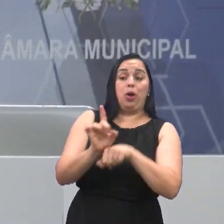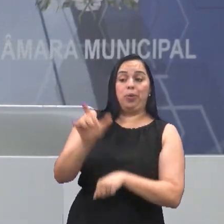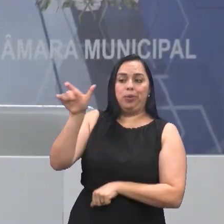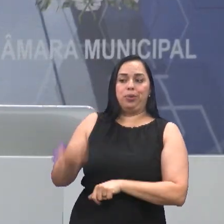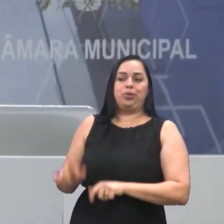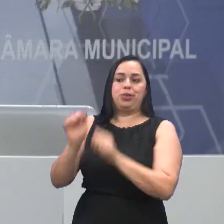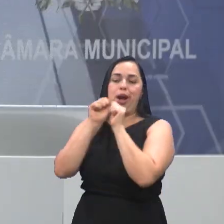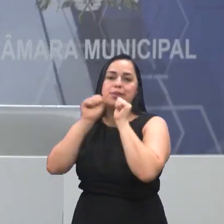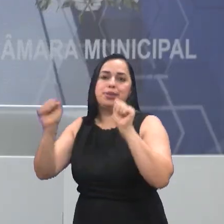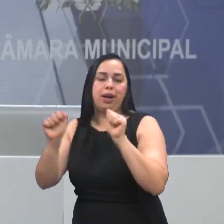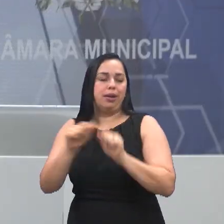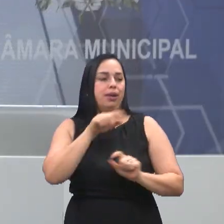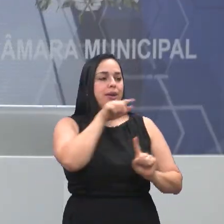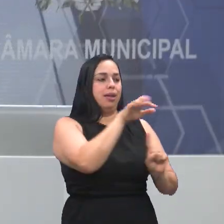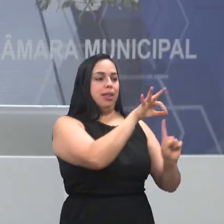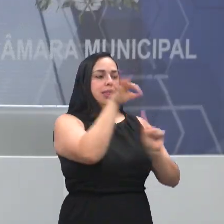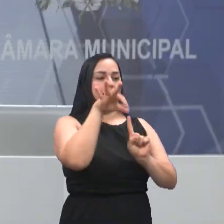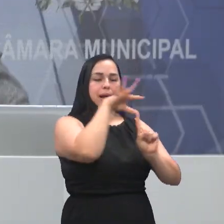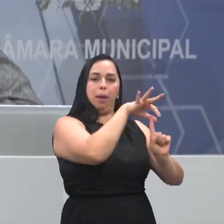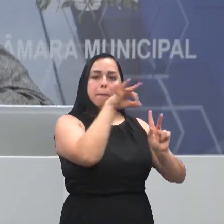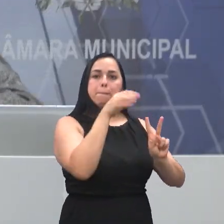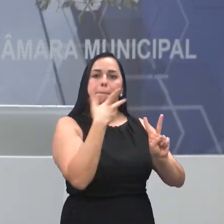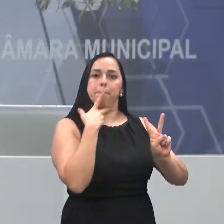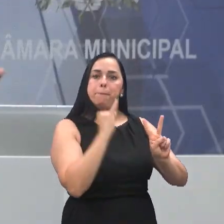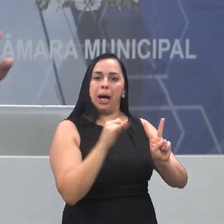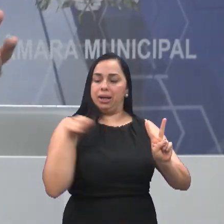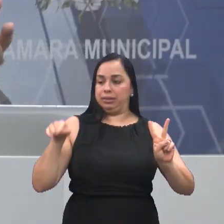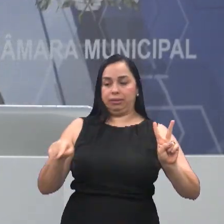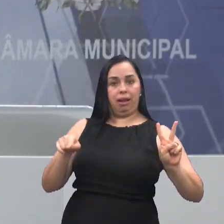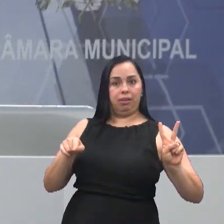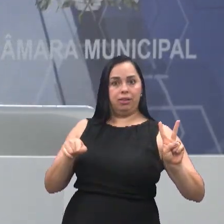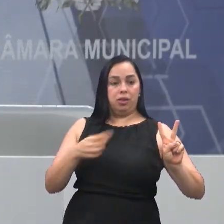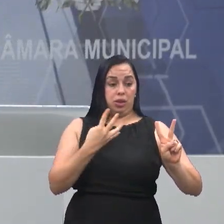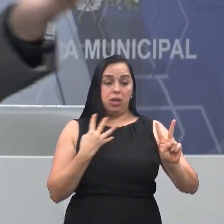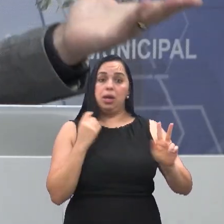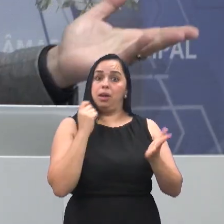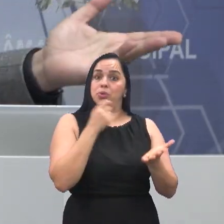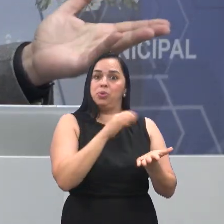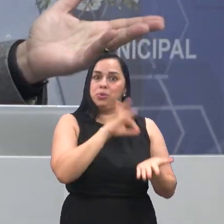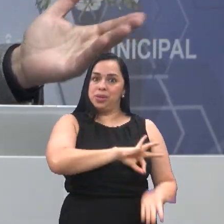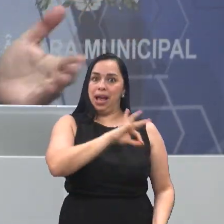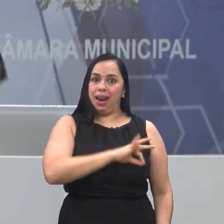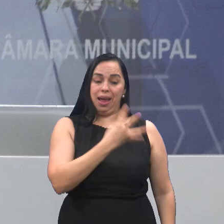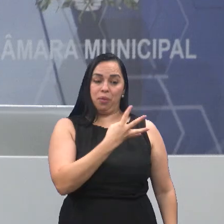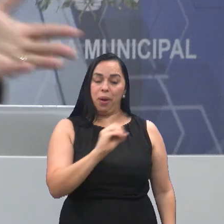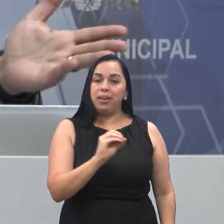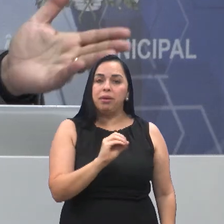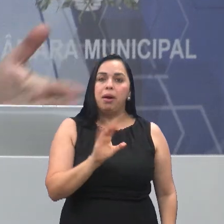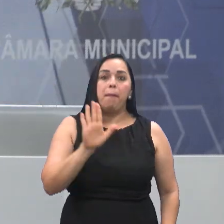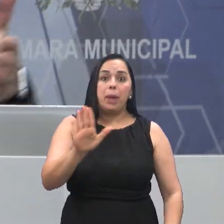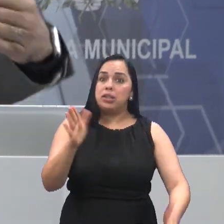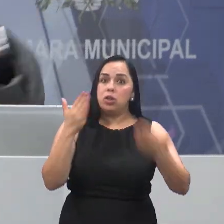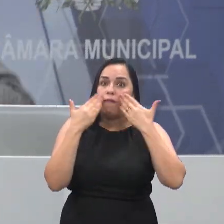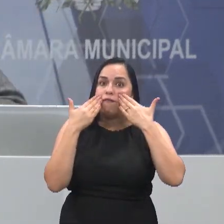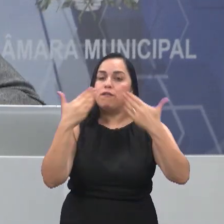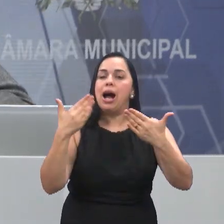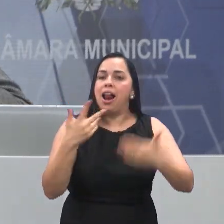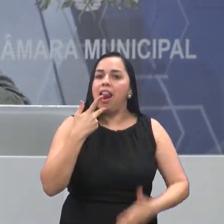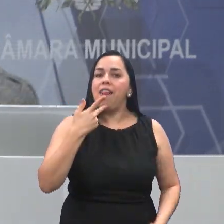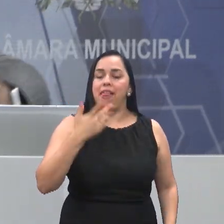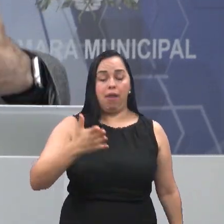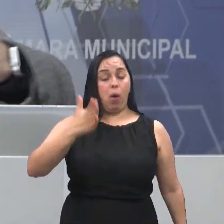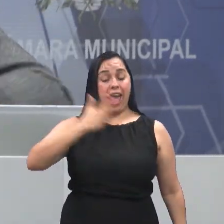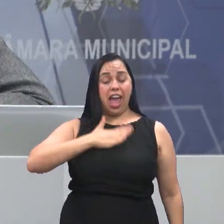pai, nomeia o sogro do assessor, dá quase 40 mil reais de salário, e ele não dá cara para dizer que é ele. Ou então dá cara, fala, não, o portal é